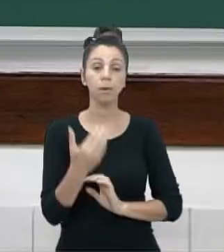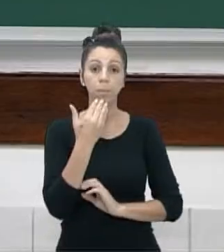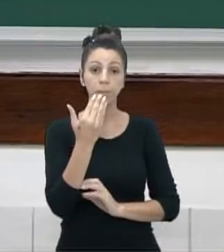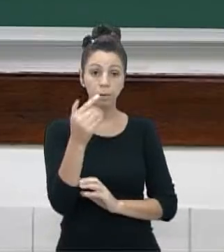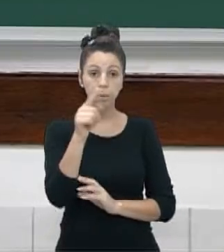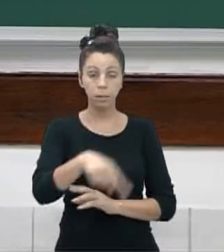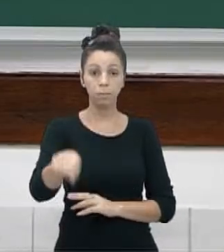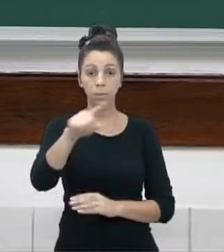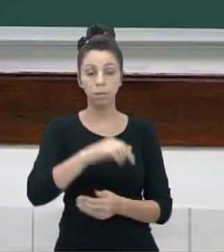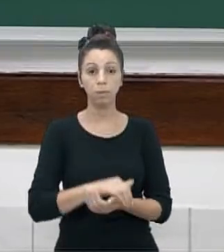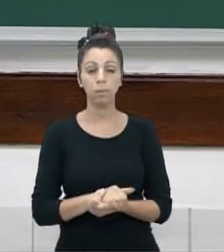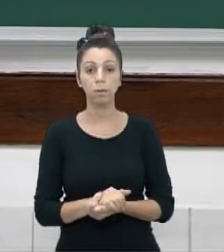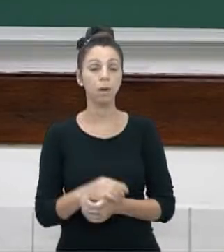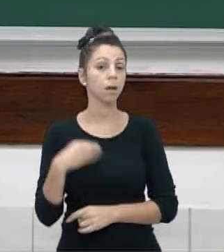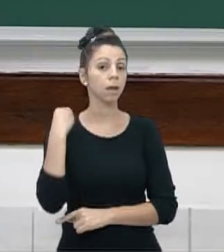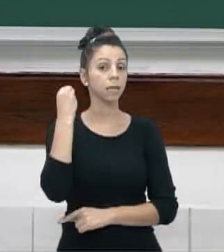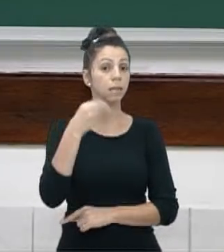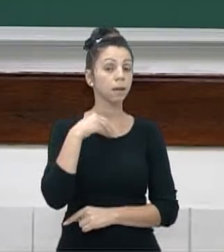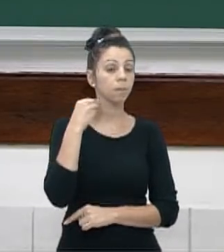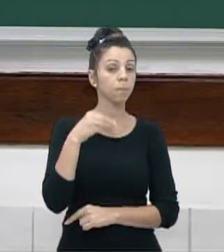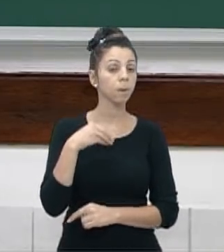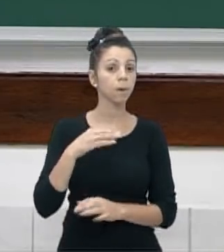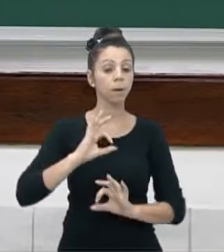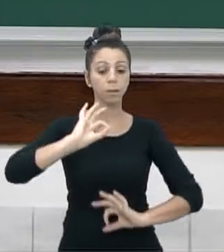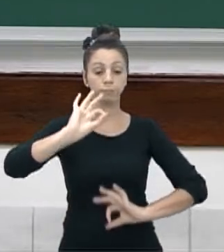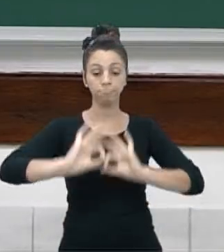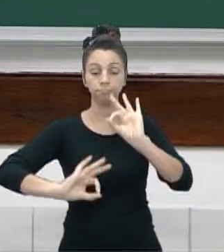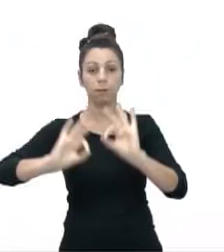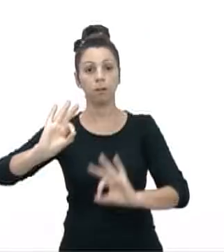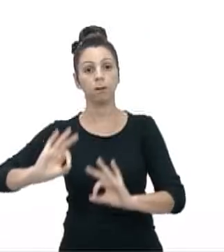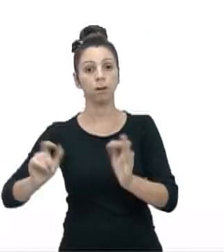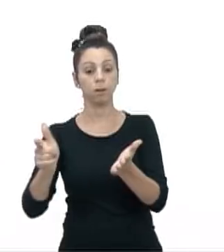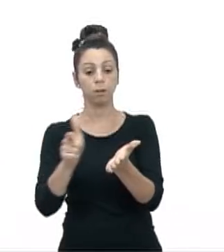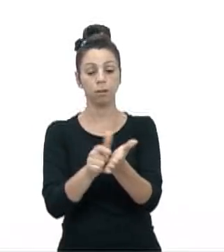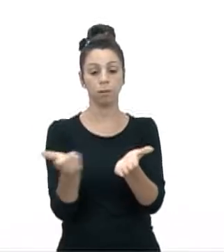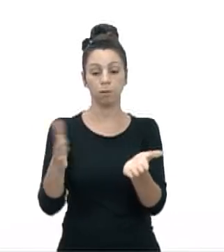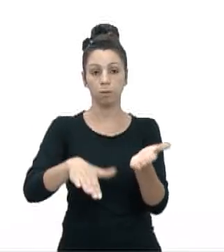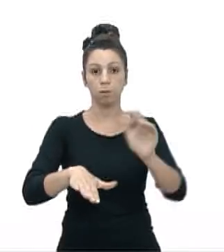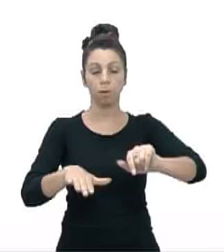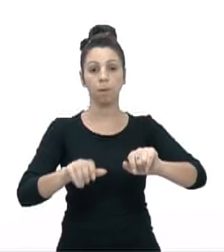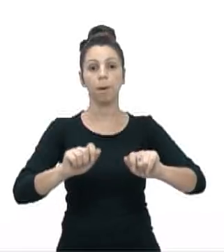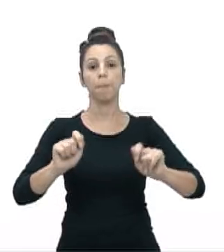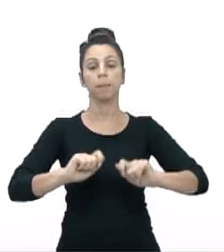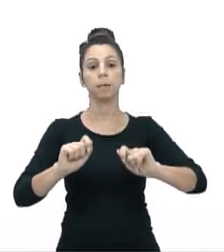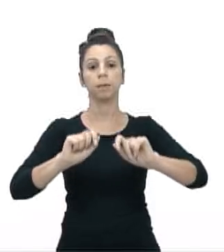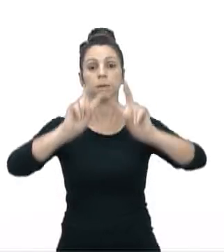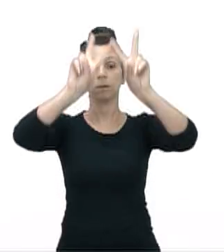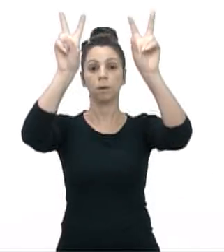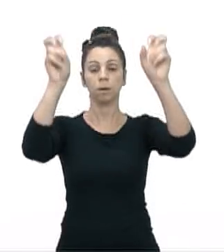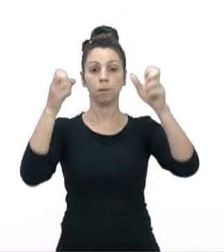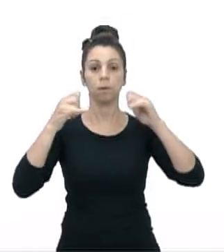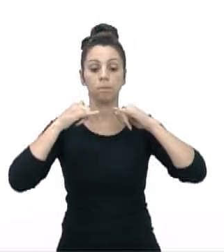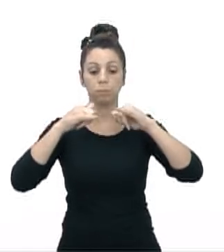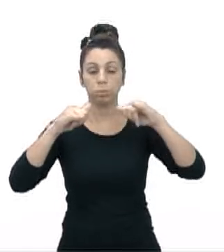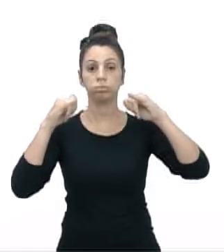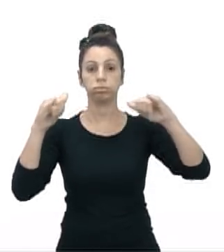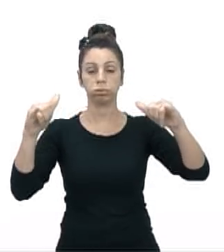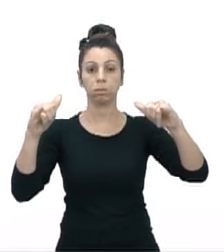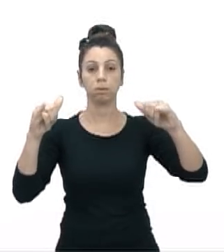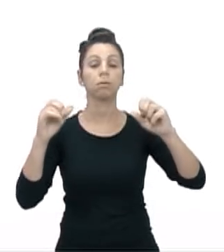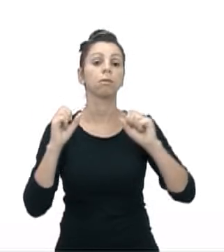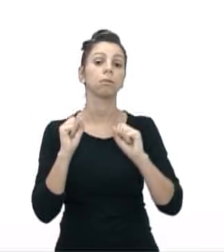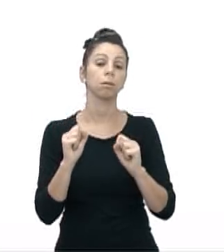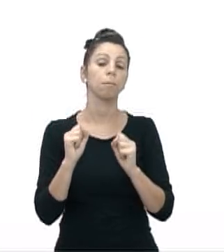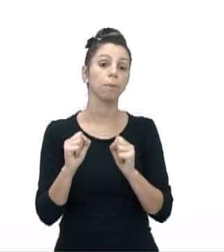que vocês tenham essa experiência de elaborar um folder contendo o anúncio de algum evento que